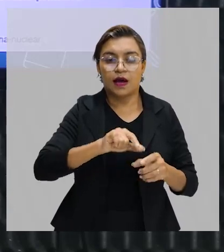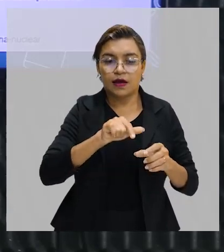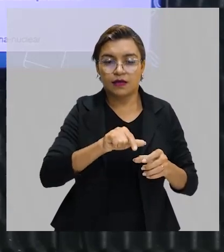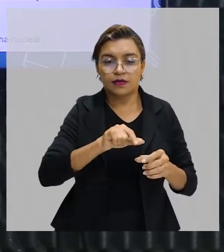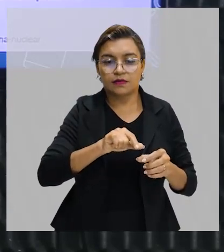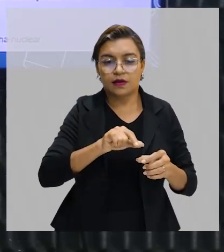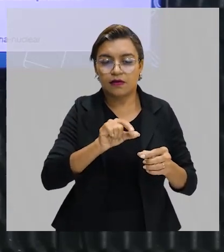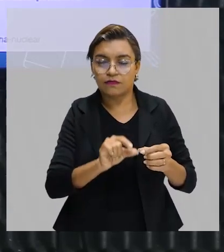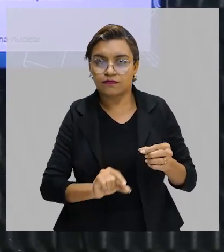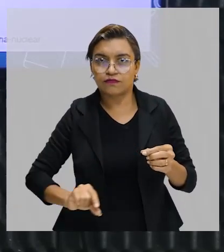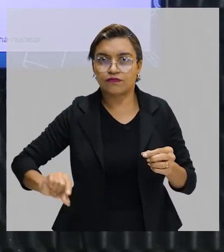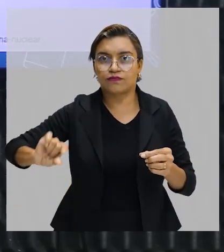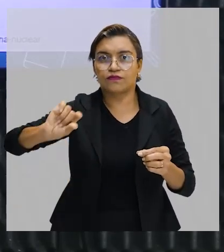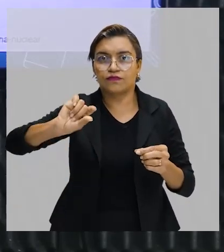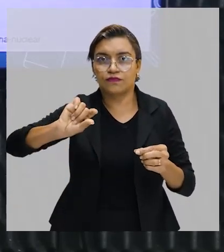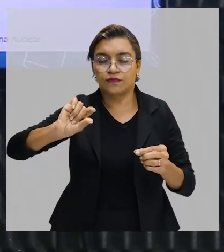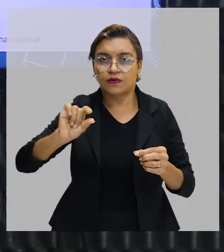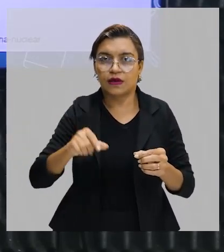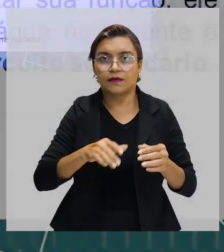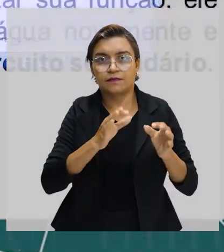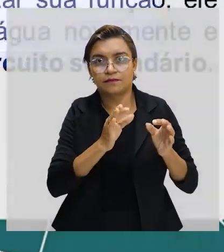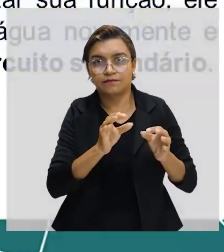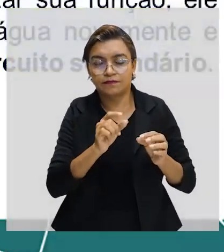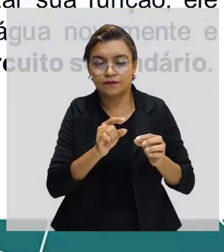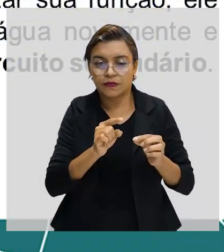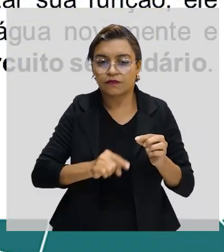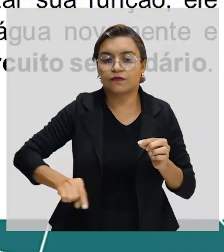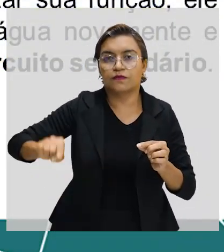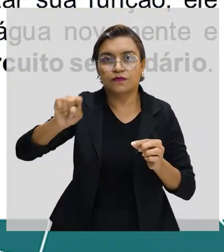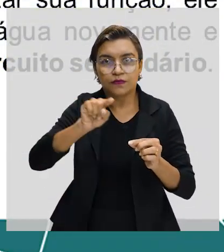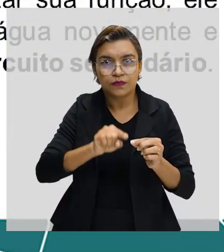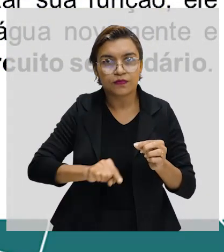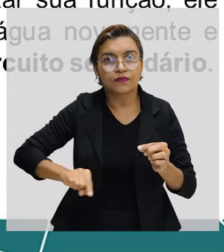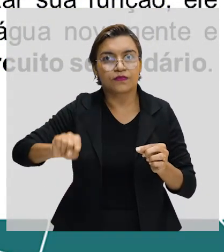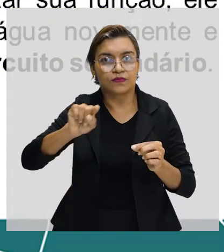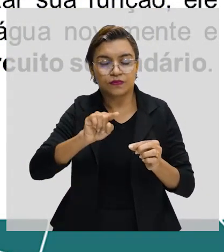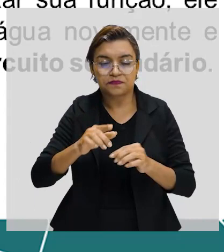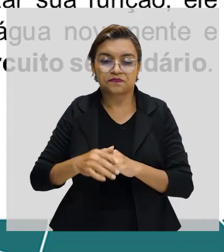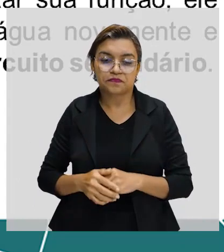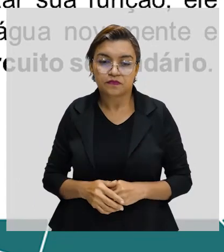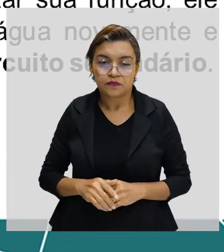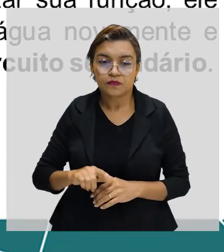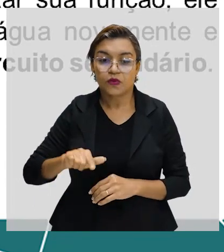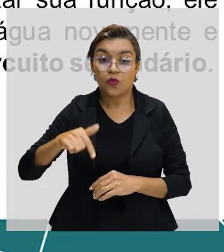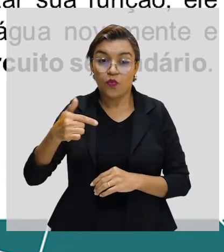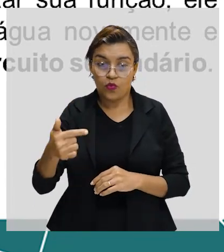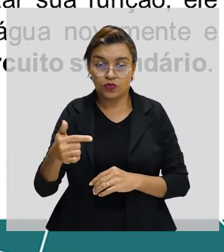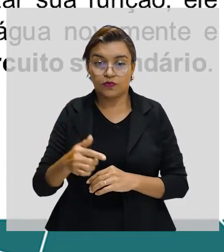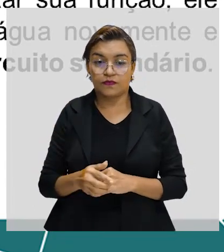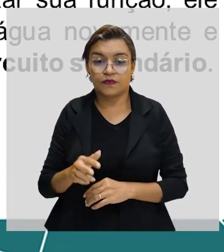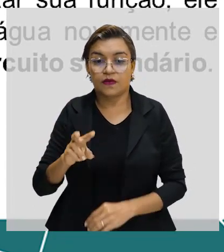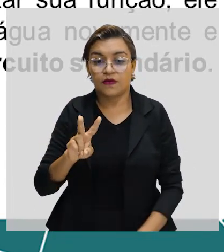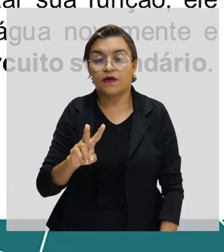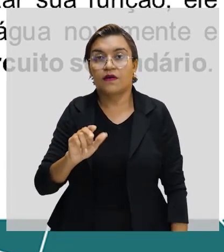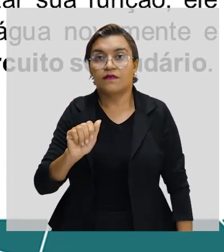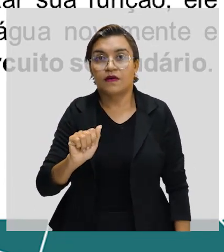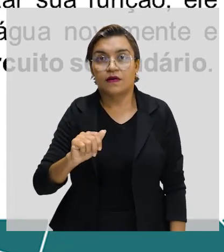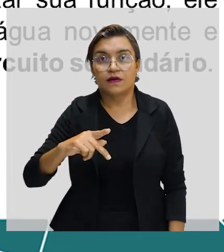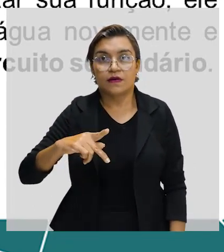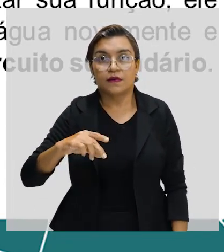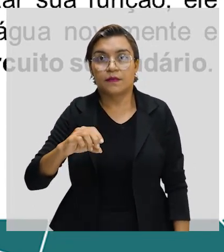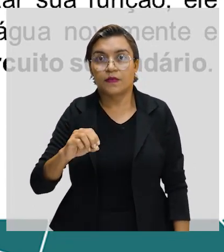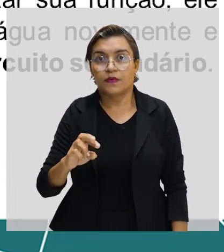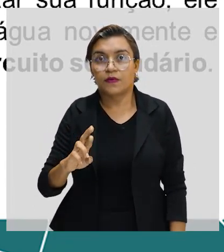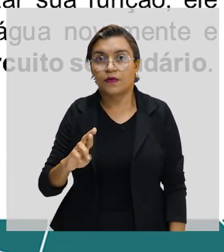aí nesse processo, tá ok? No vaporizador, nós temos vaporizador, uma quantidade de